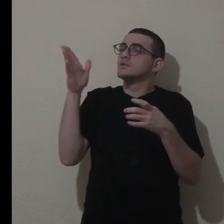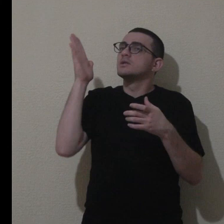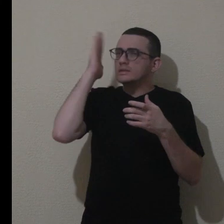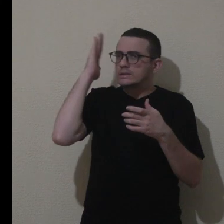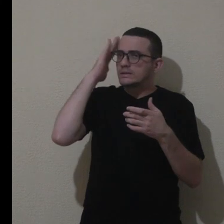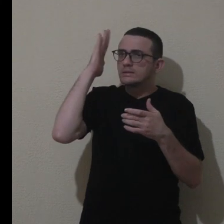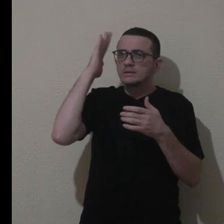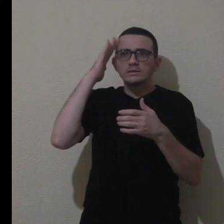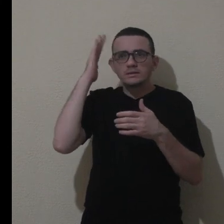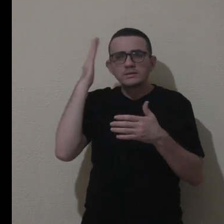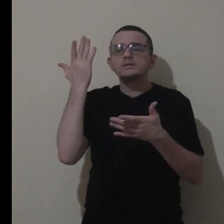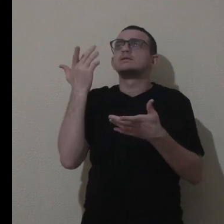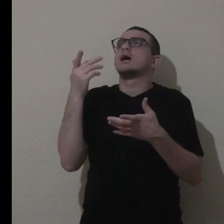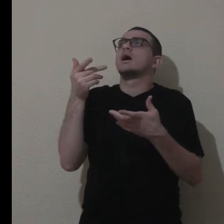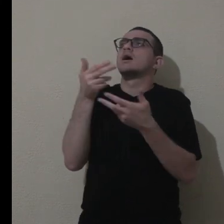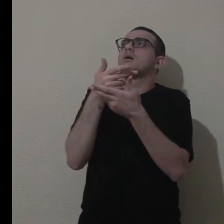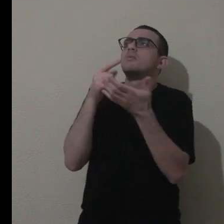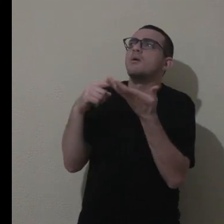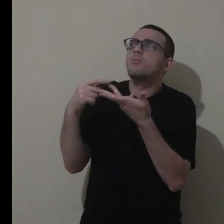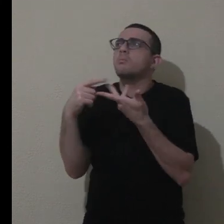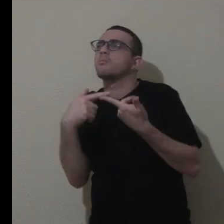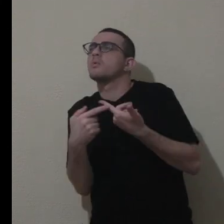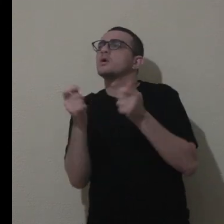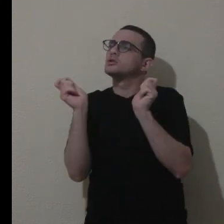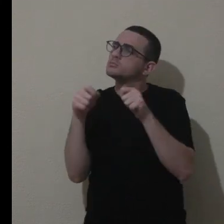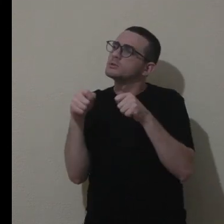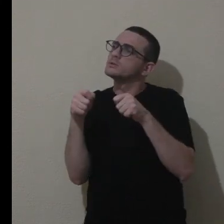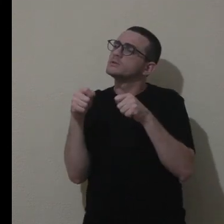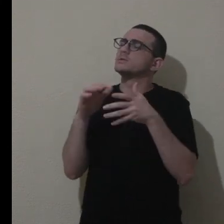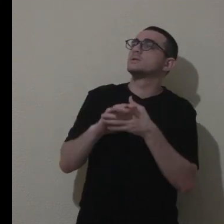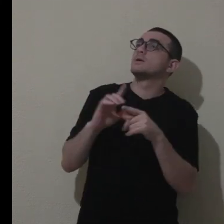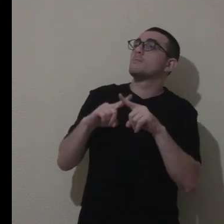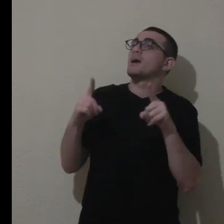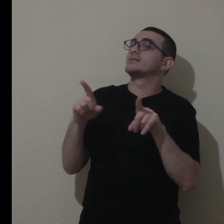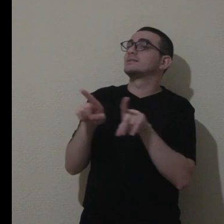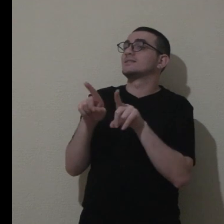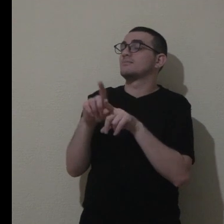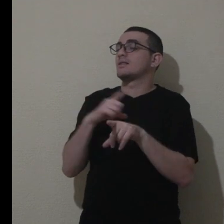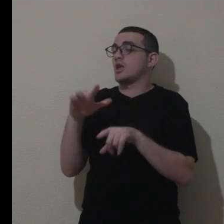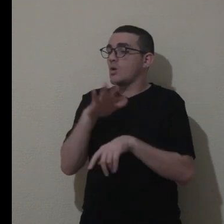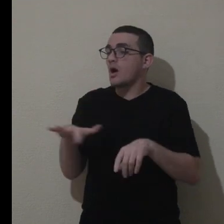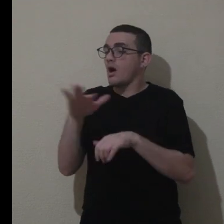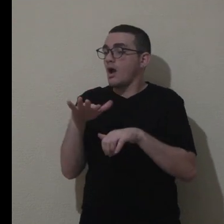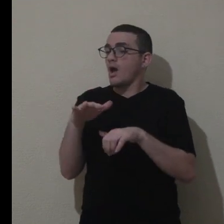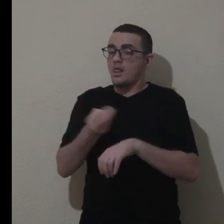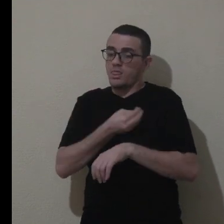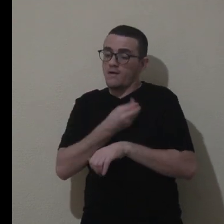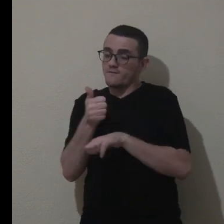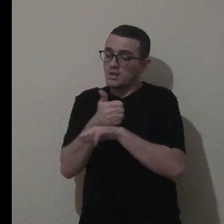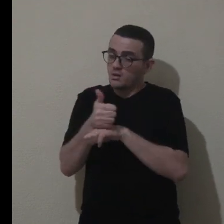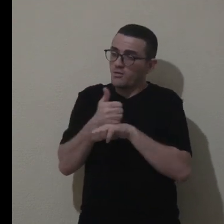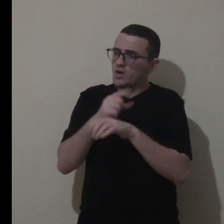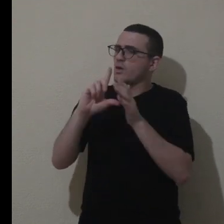alguns elementos que são desejáveis, né? Mas aqui tem algumas qualidades na vida profissional que vocês depois